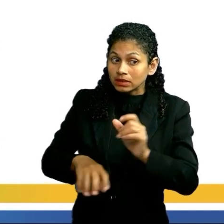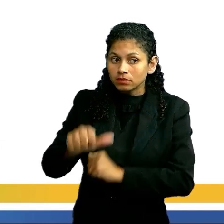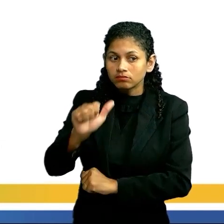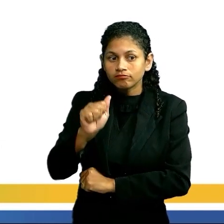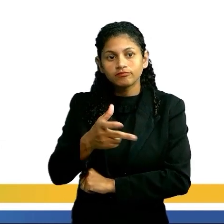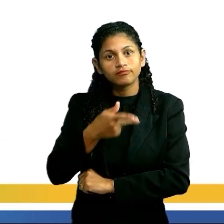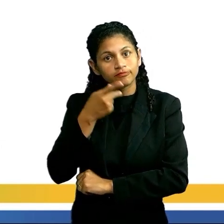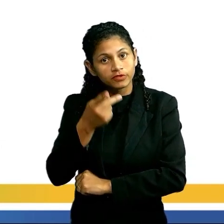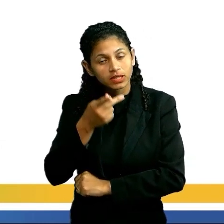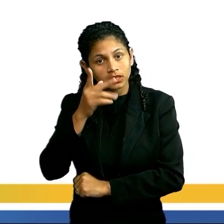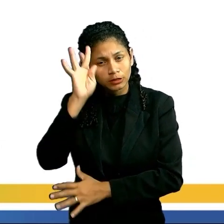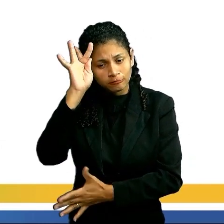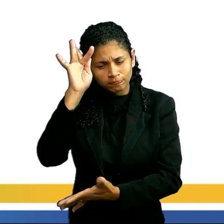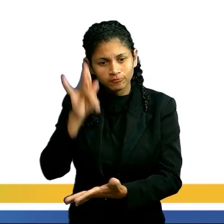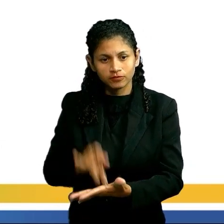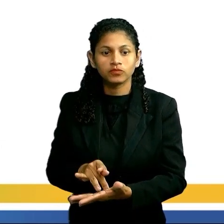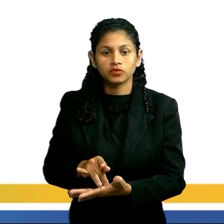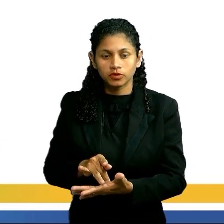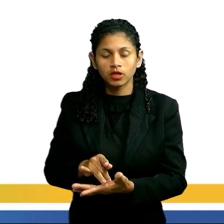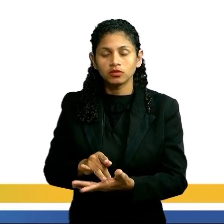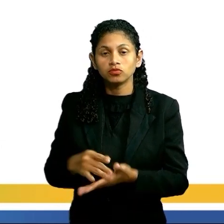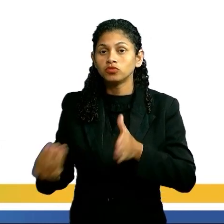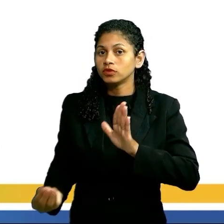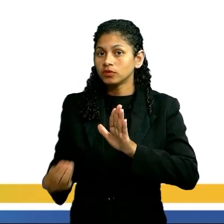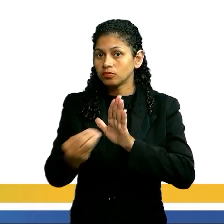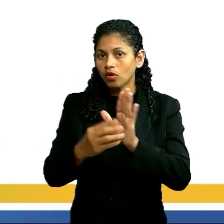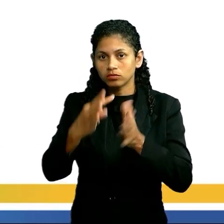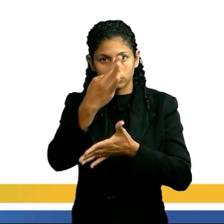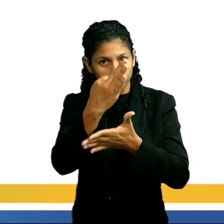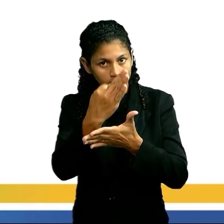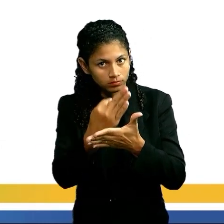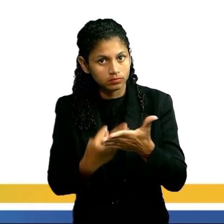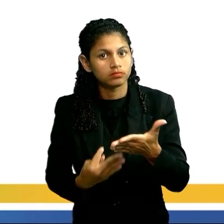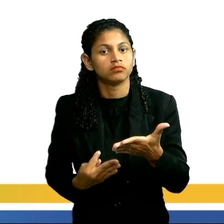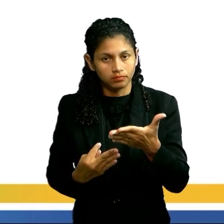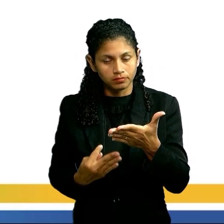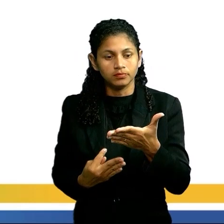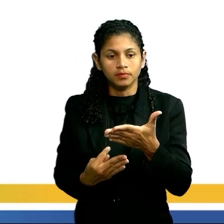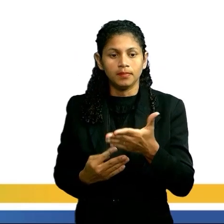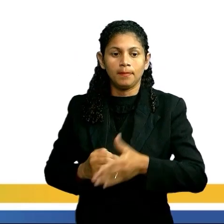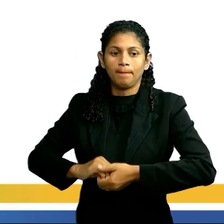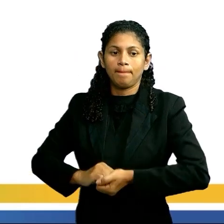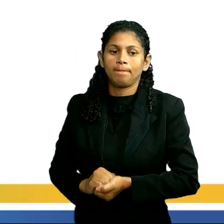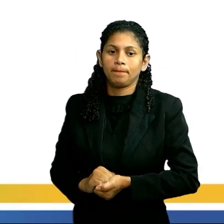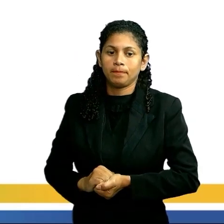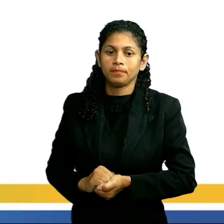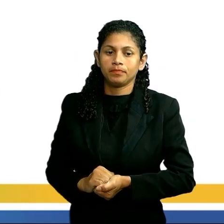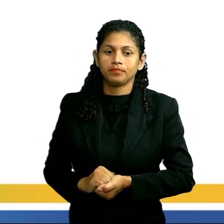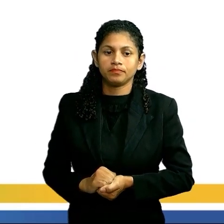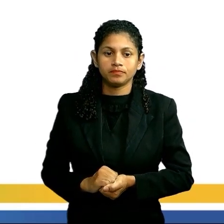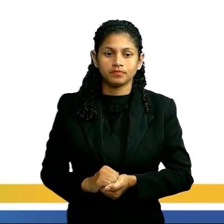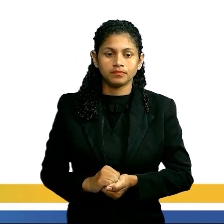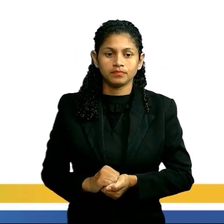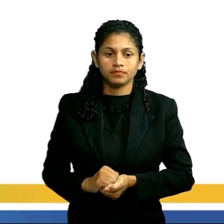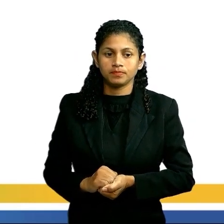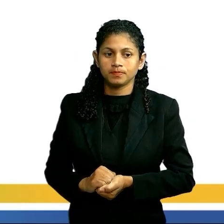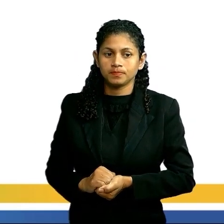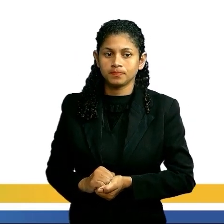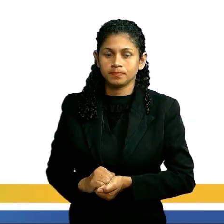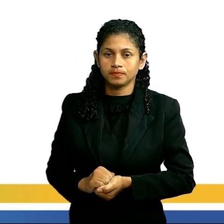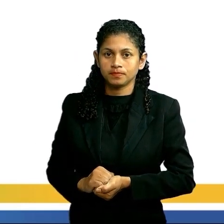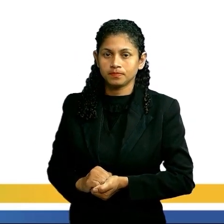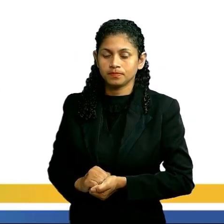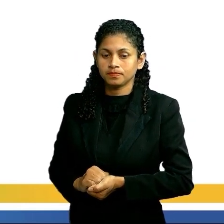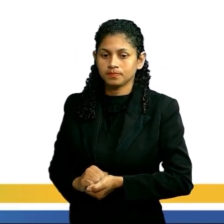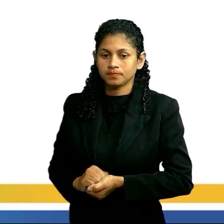orgânicos eram possíveis de serem obtidos a partir de compostos inorgânicos, derrubando até